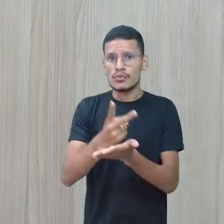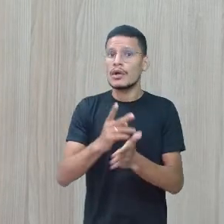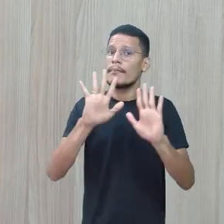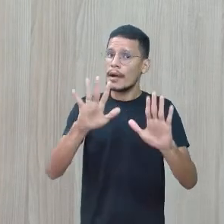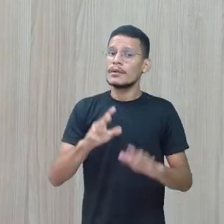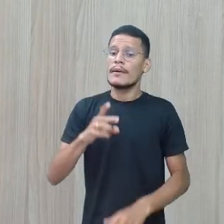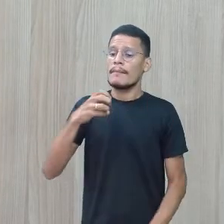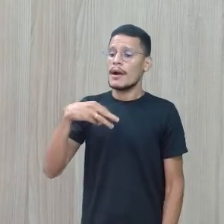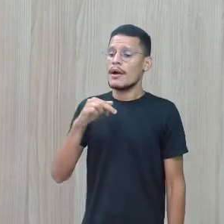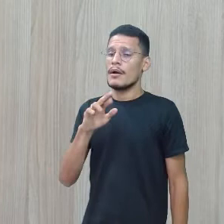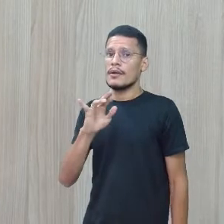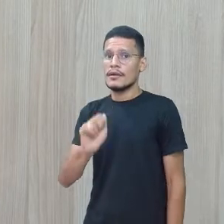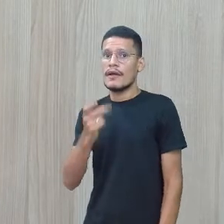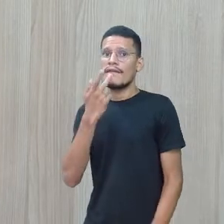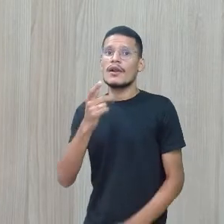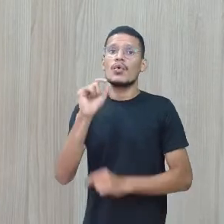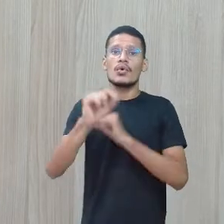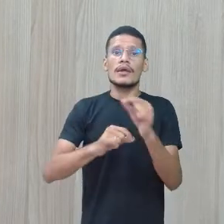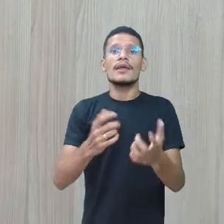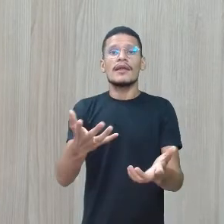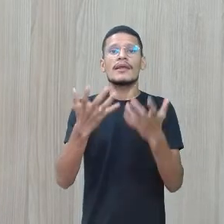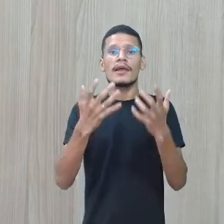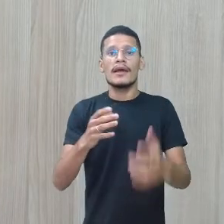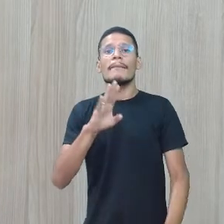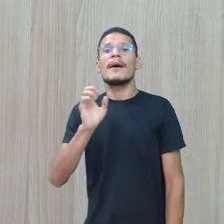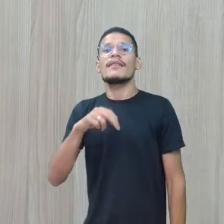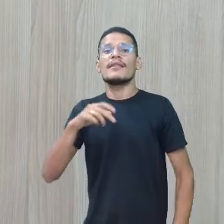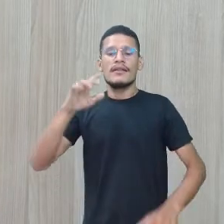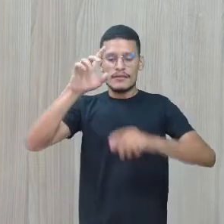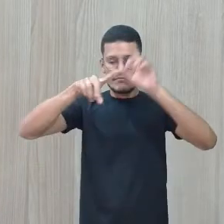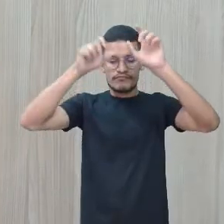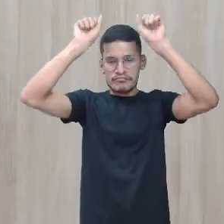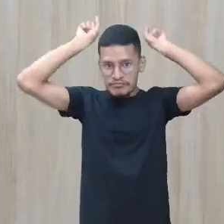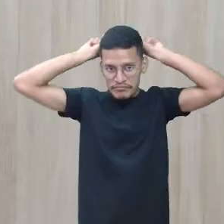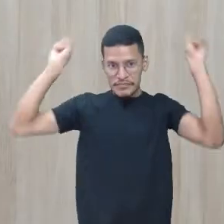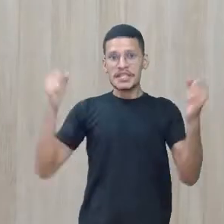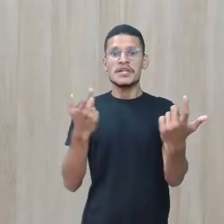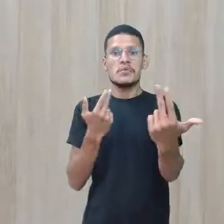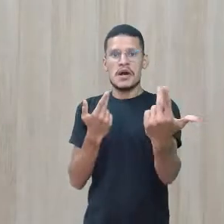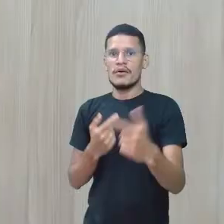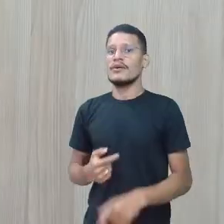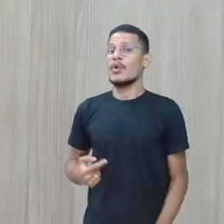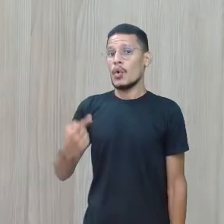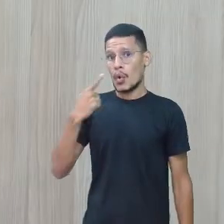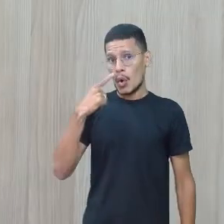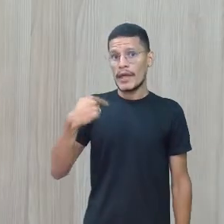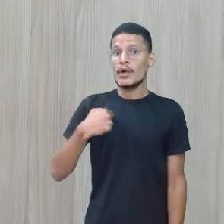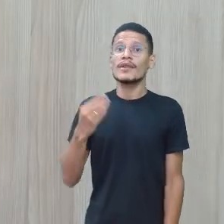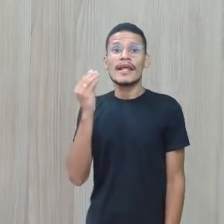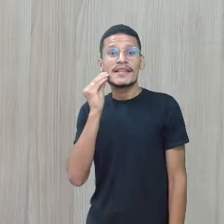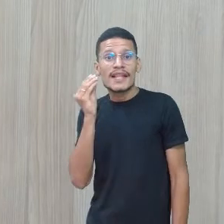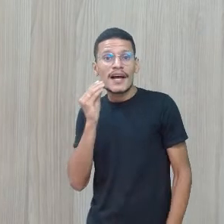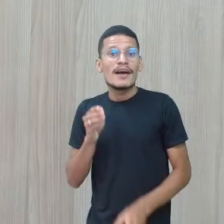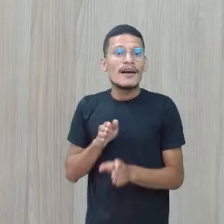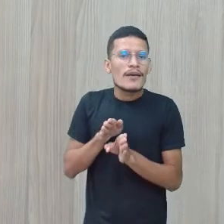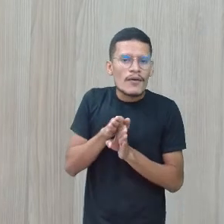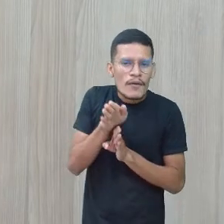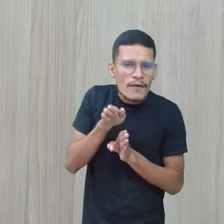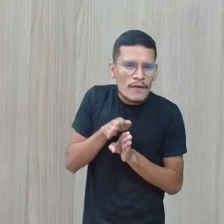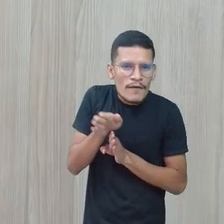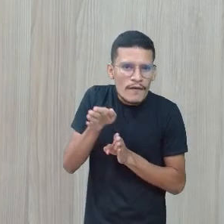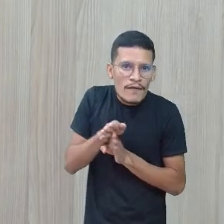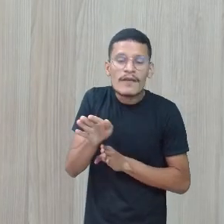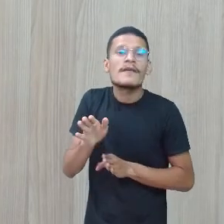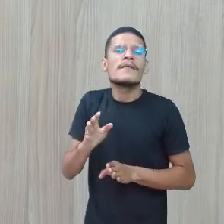que a Maria, ela disse que queria uma bandana igual a essa sua. Ah, né? Maria. Aí eu estou dizendo o seguinte, que eu ia tentar lhe convencer a fazer aqui, quem sabe,